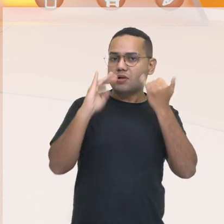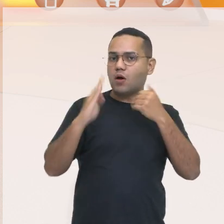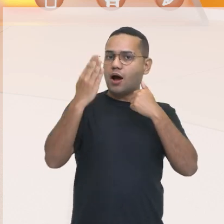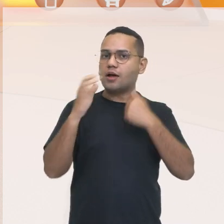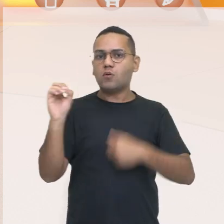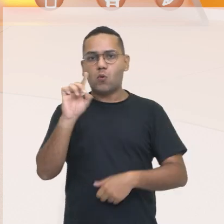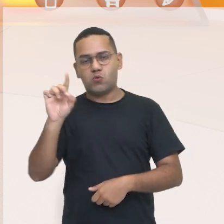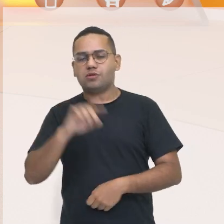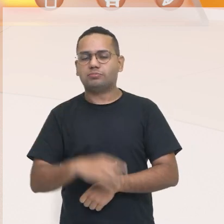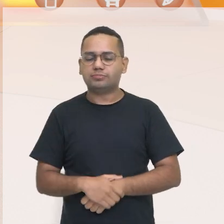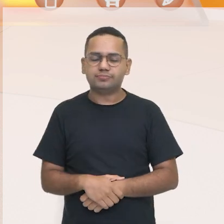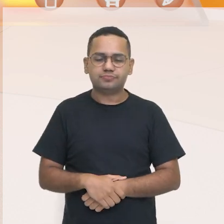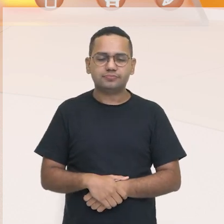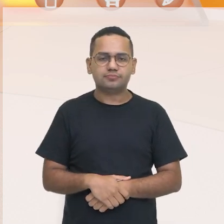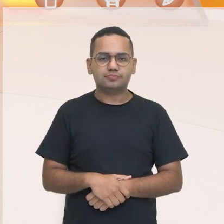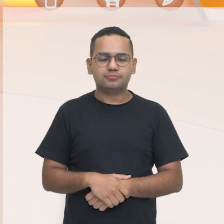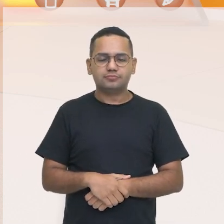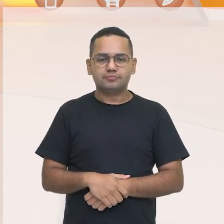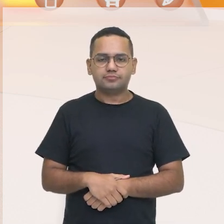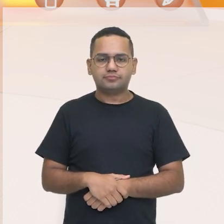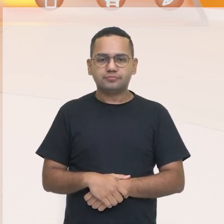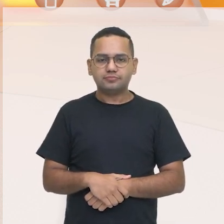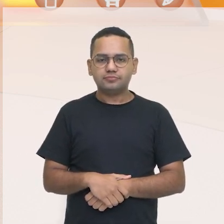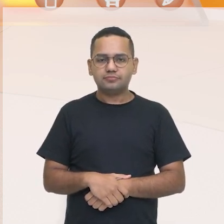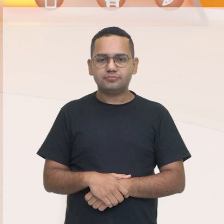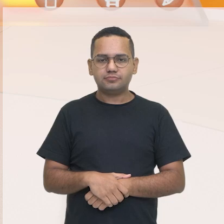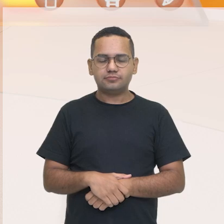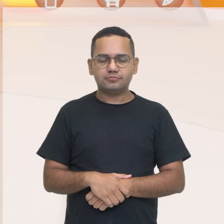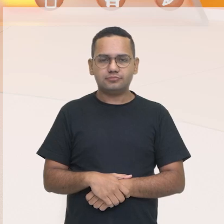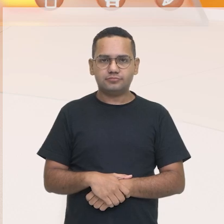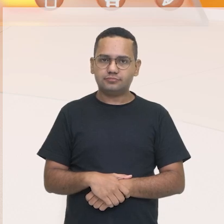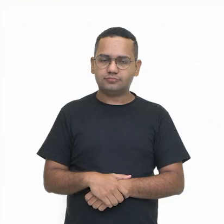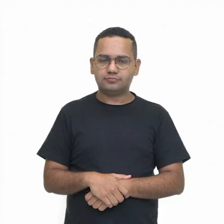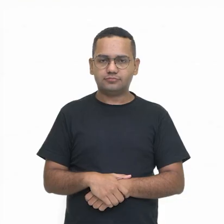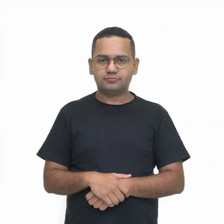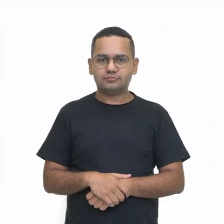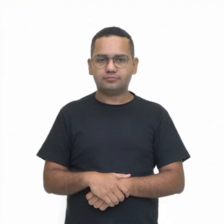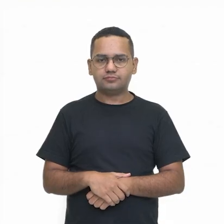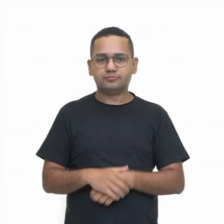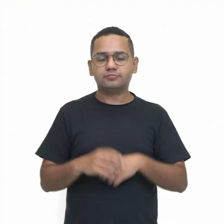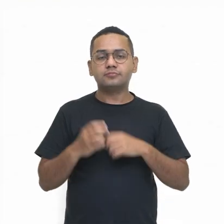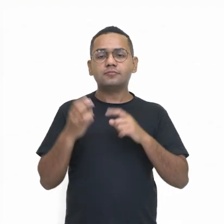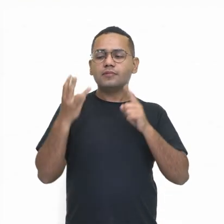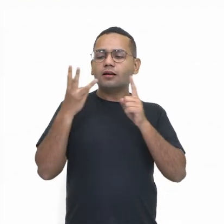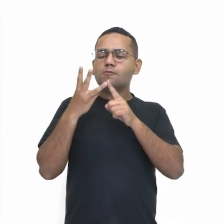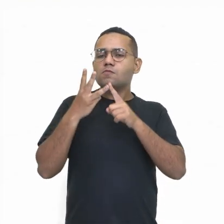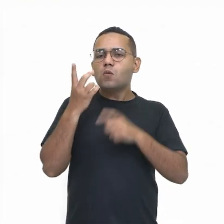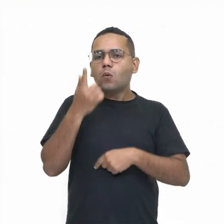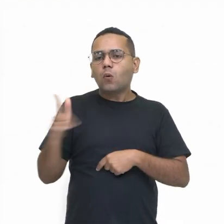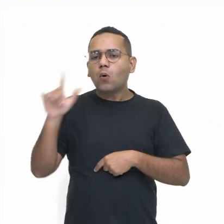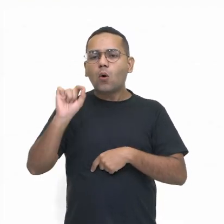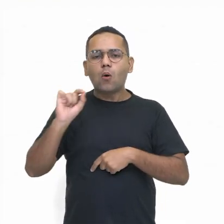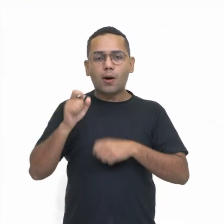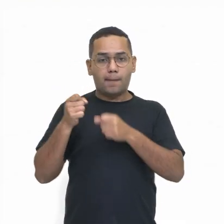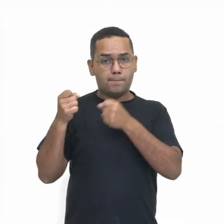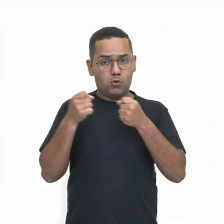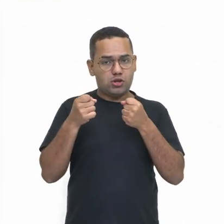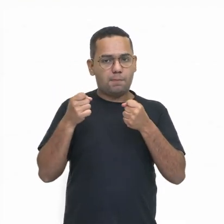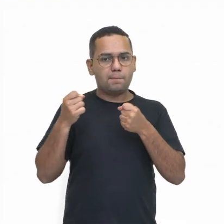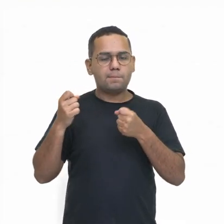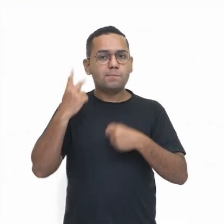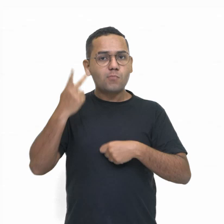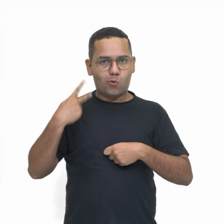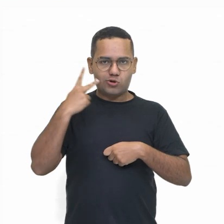E o outro poder que Norberto Bobbio traz para nós é o poder político. Ele diz que tem a estrutura burocrática nas